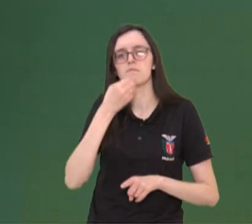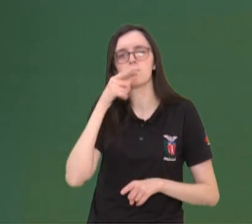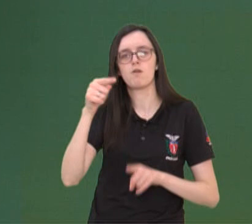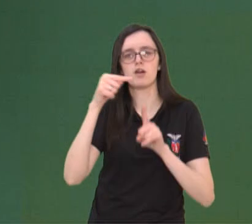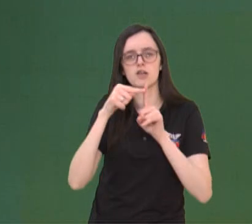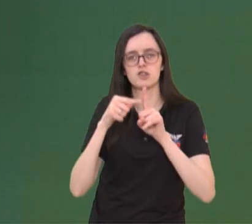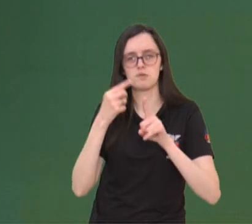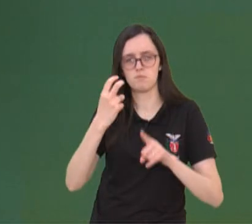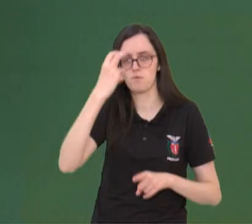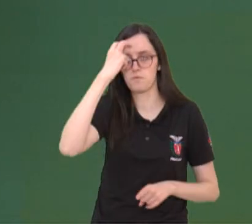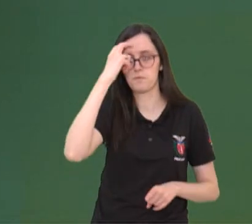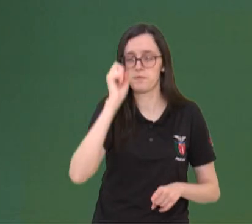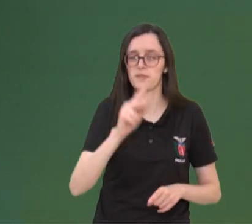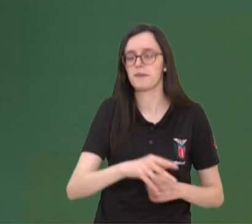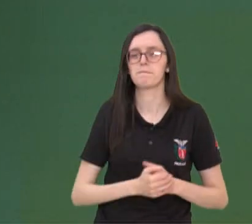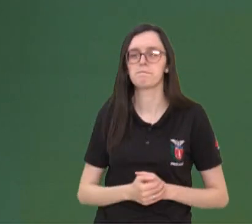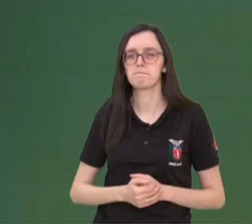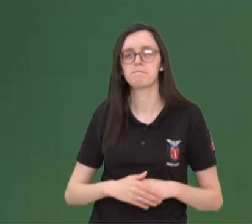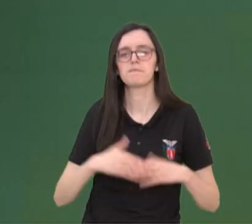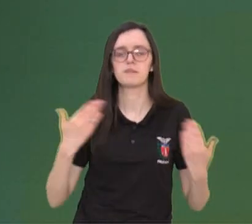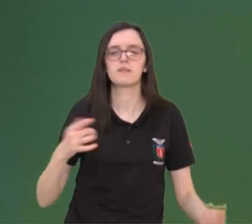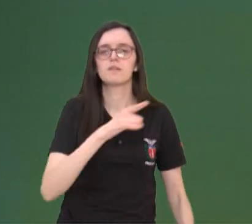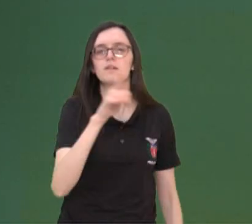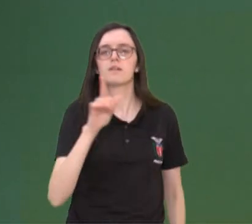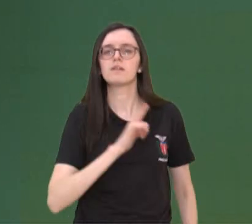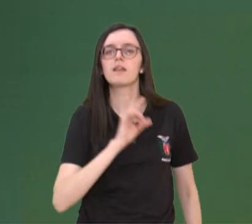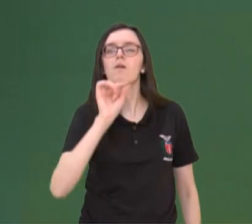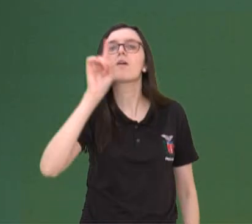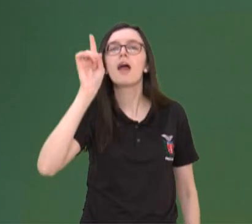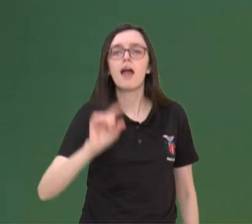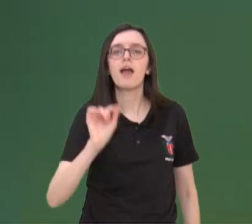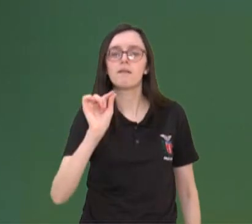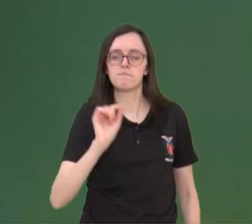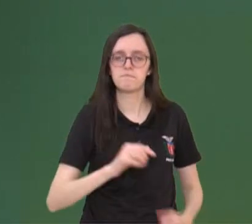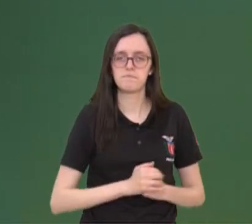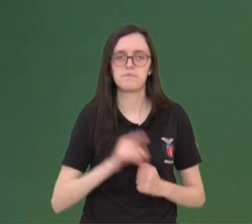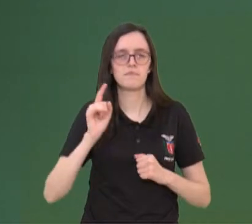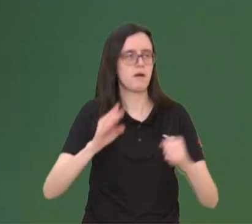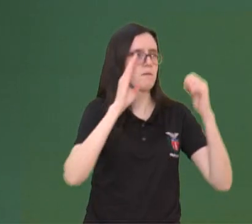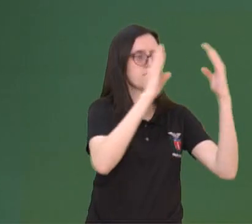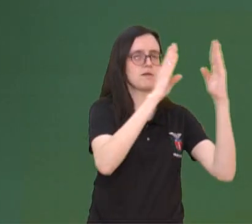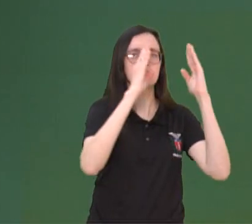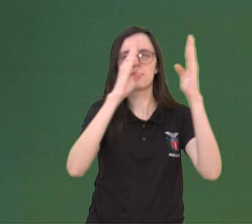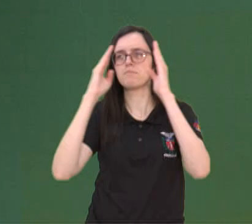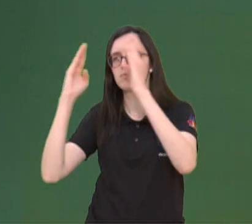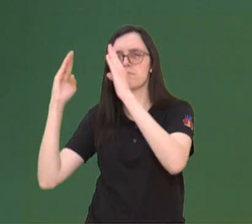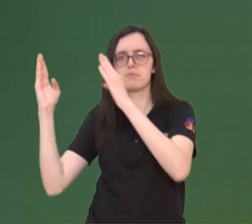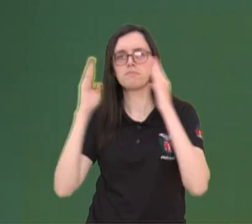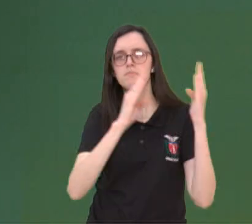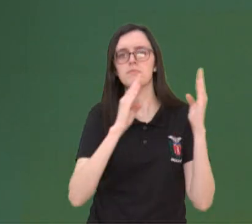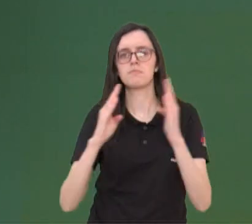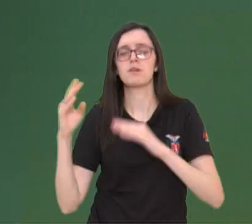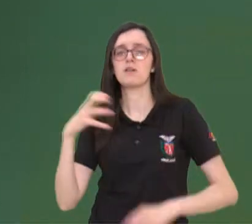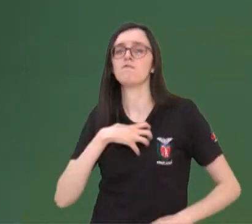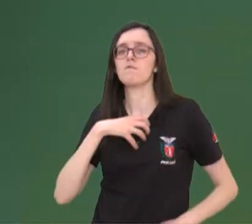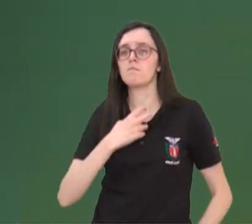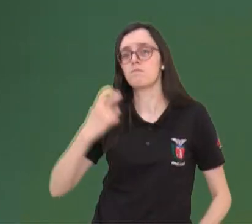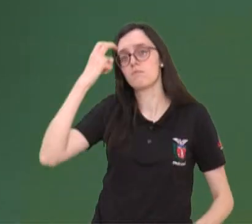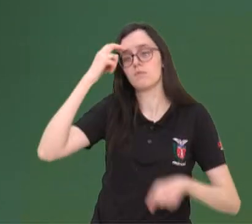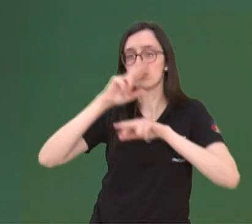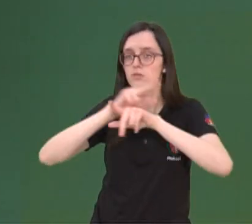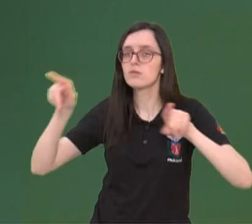de cultura. Tá? E aí você tem, então, um rol de diferentes formas culturais